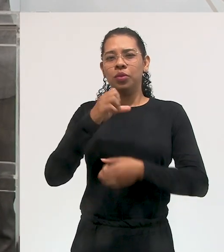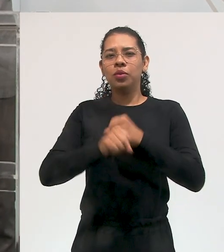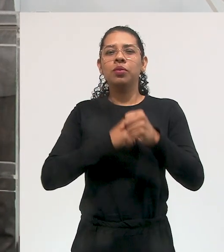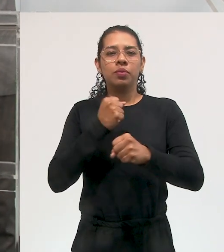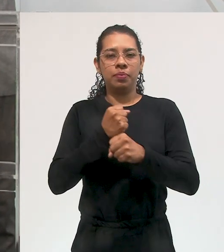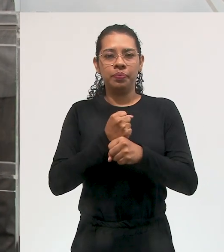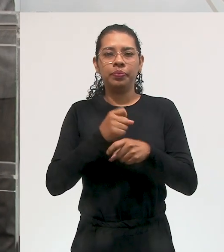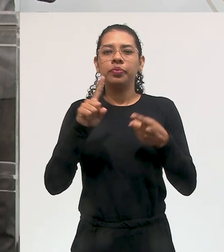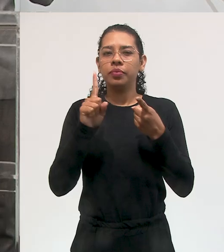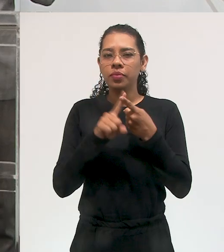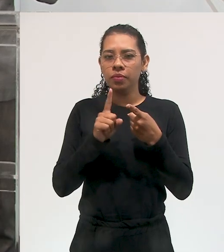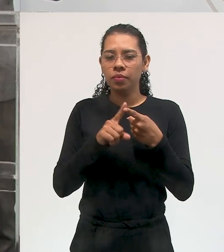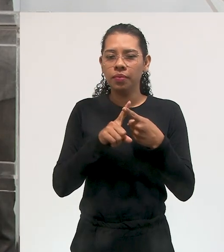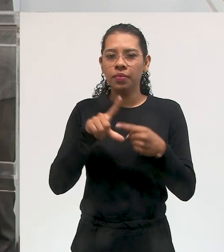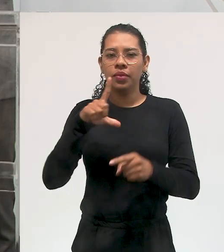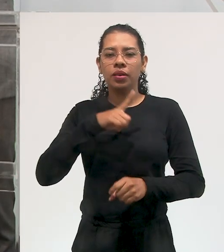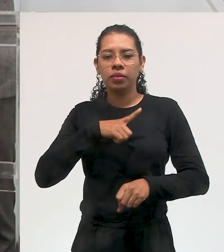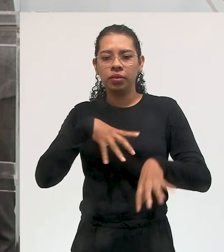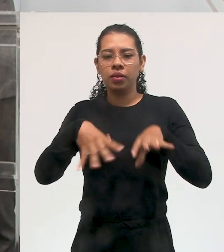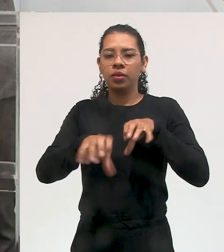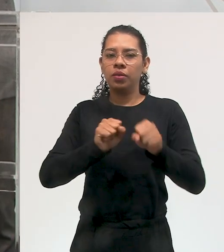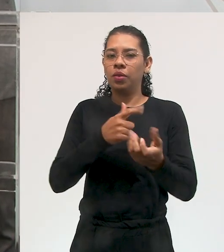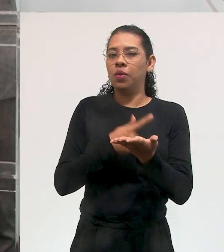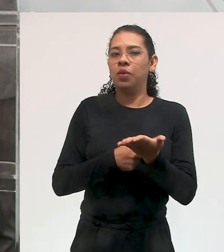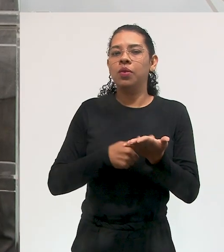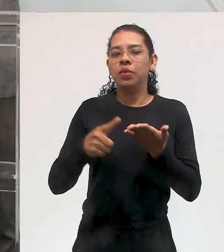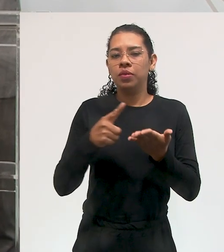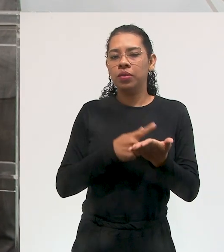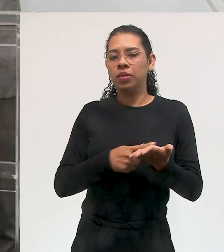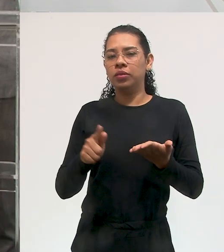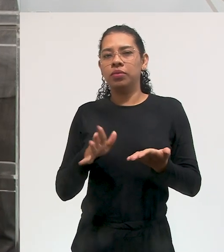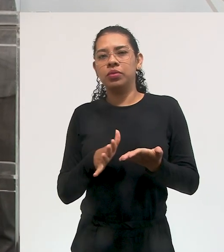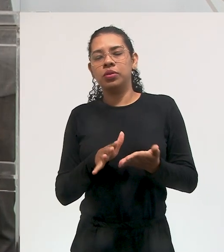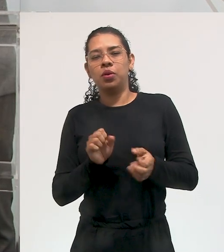2 anos, antes era uma pós-graduação. Tem graduação hoje de